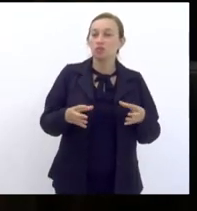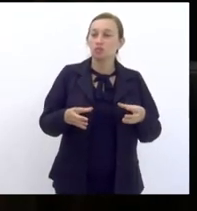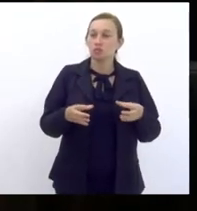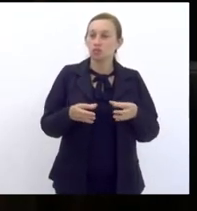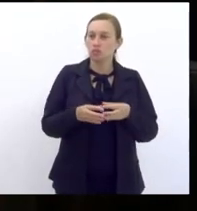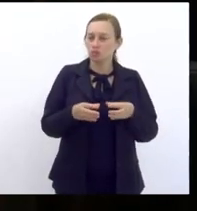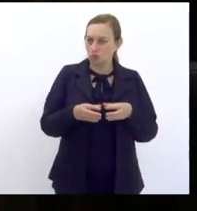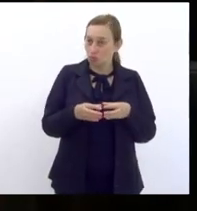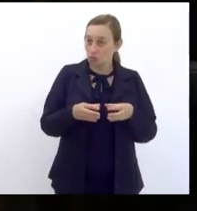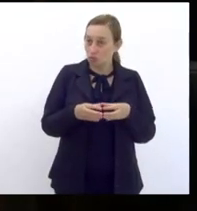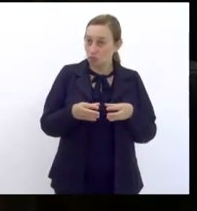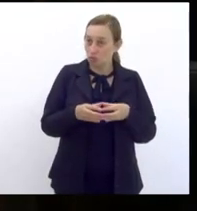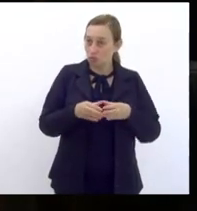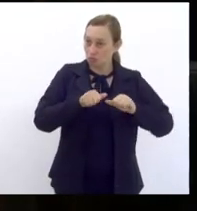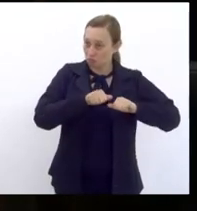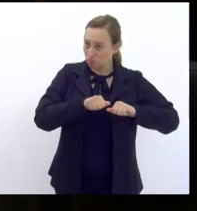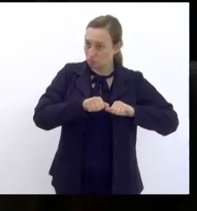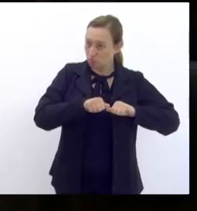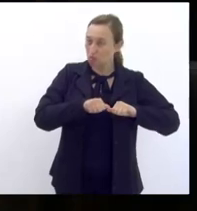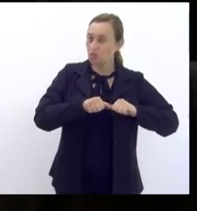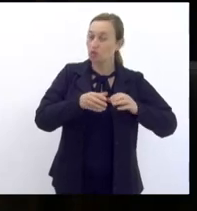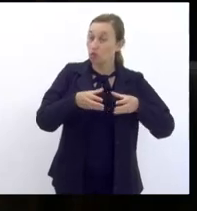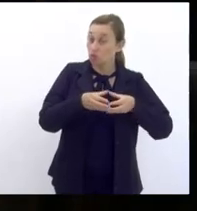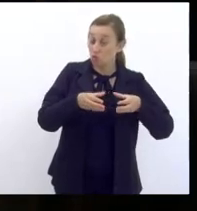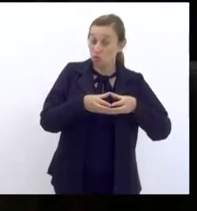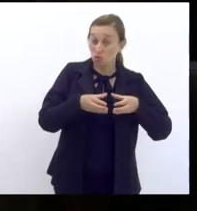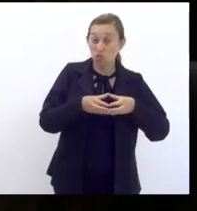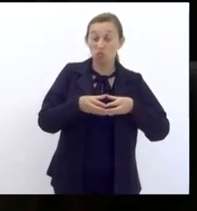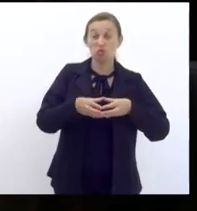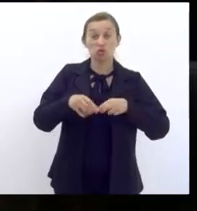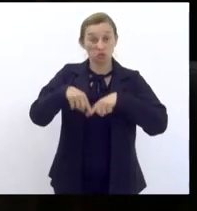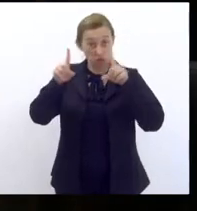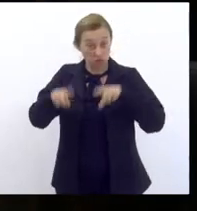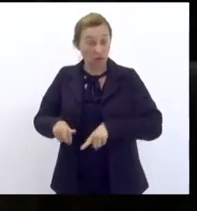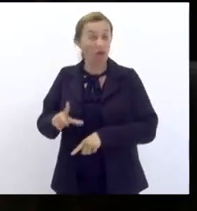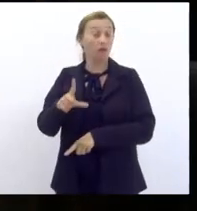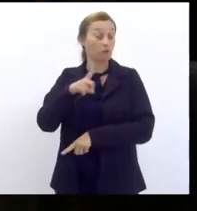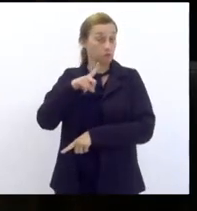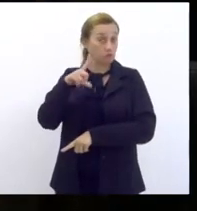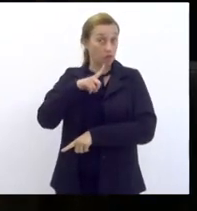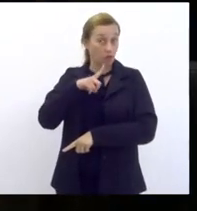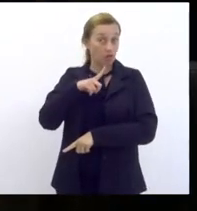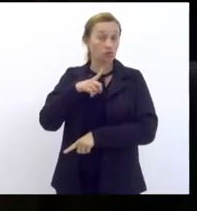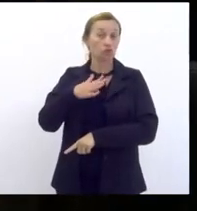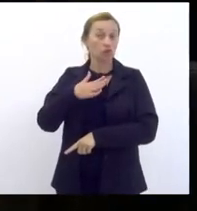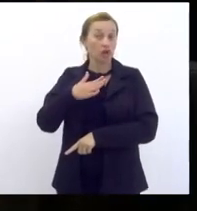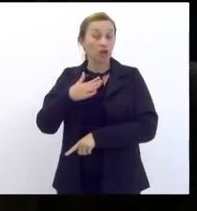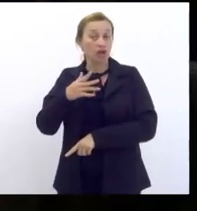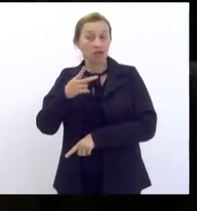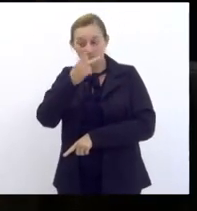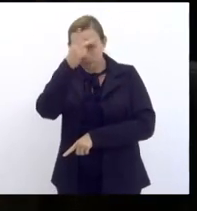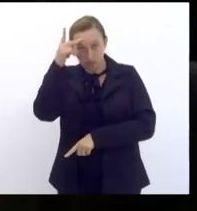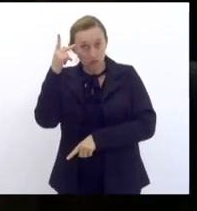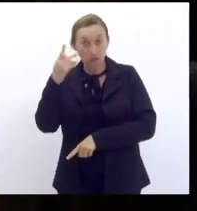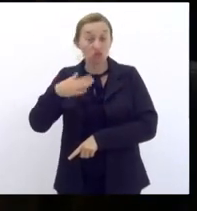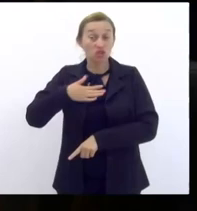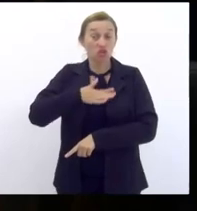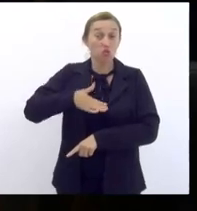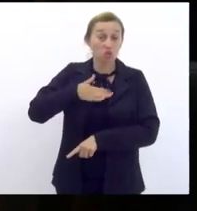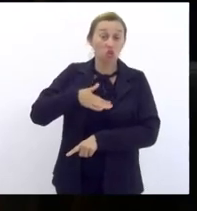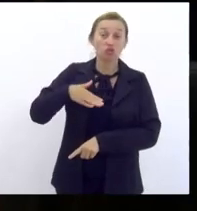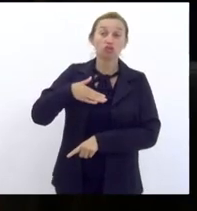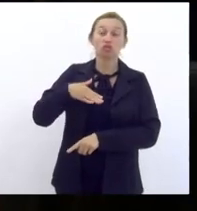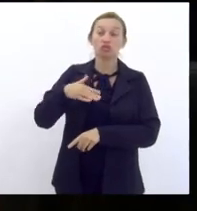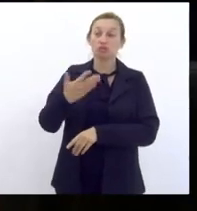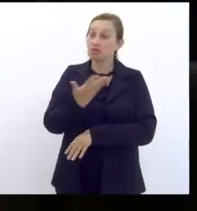o exército tem são meus funcionários são os meus Associados são simpatizantes pela suipa